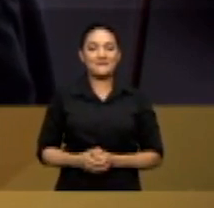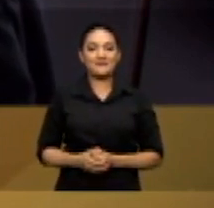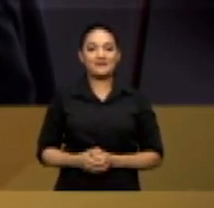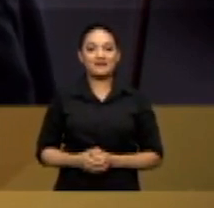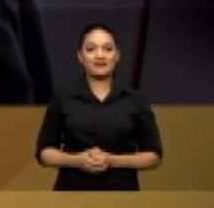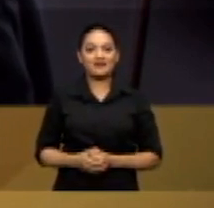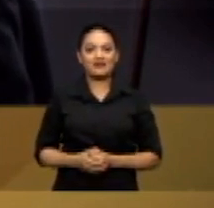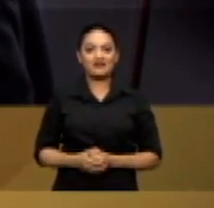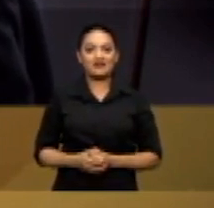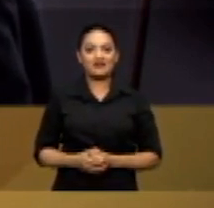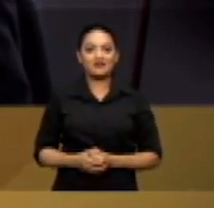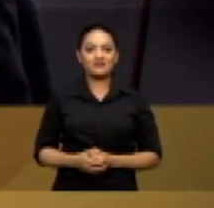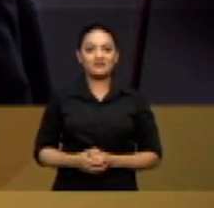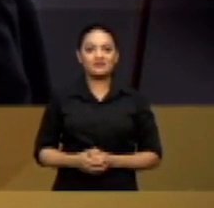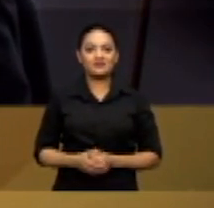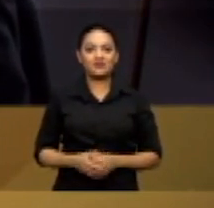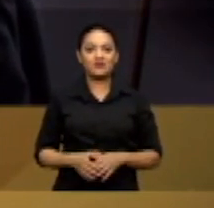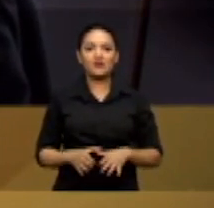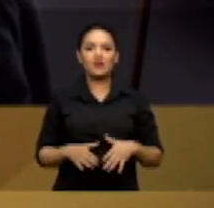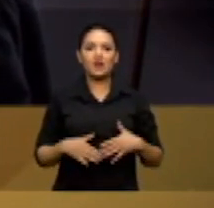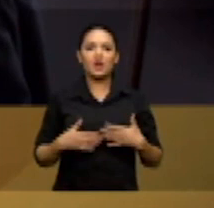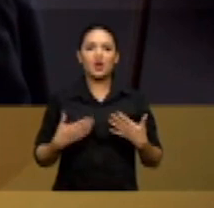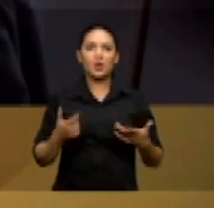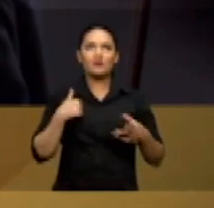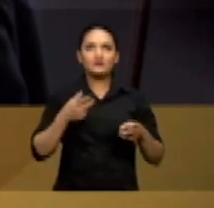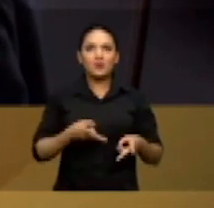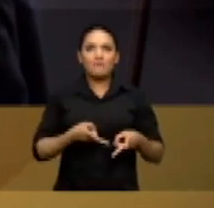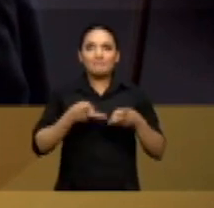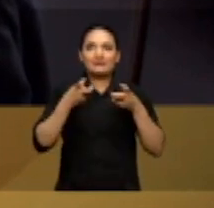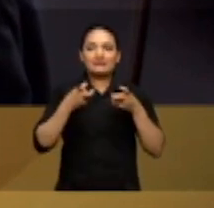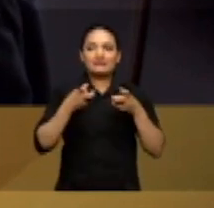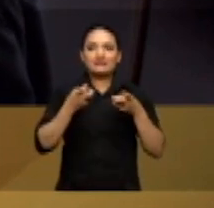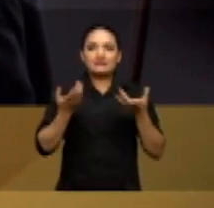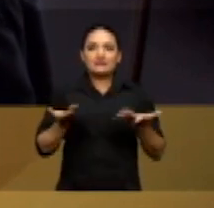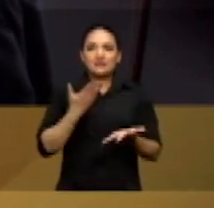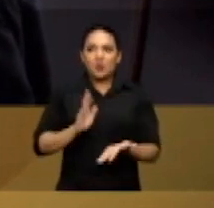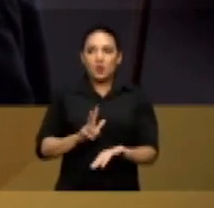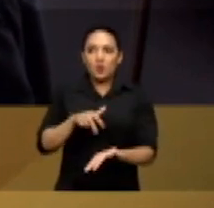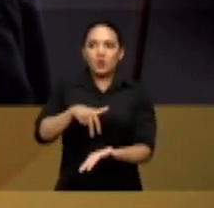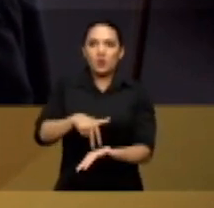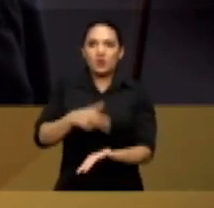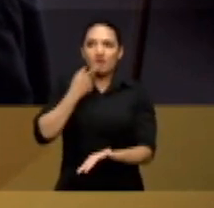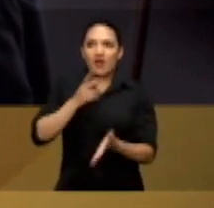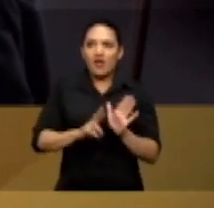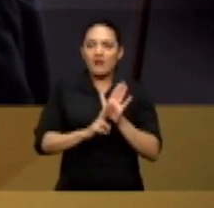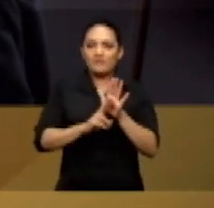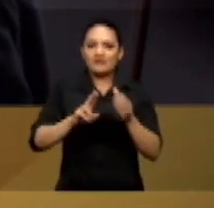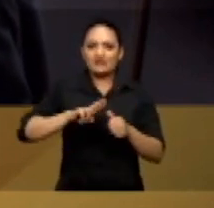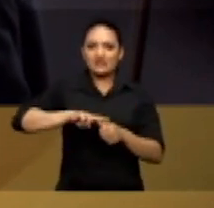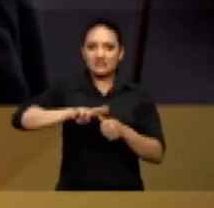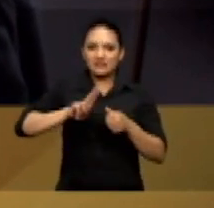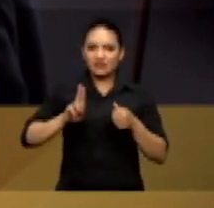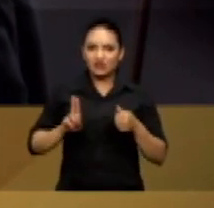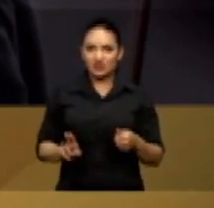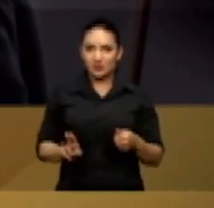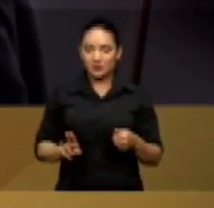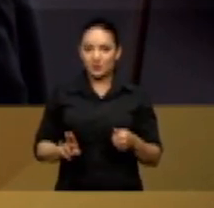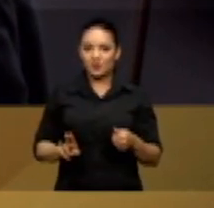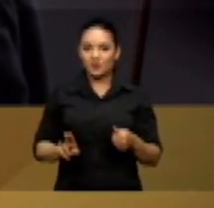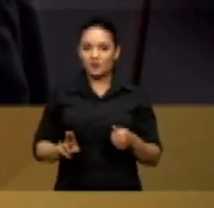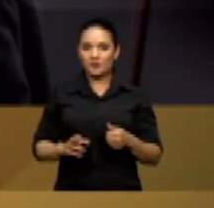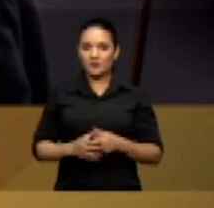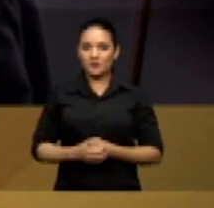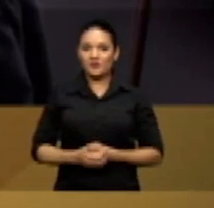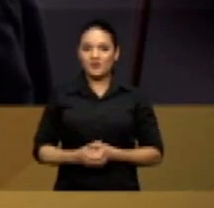Quando percebi que teria a invulgar honra de celebrar Vossa Excelência pela Advocacia Geral da União, em nome da Advocacia